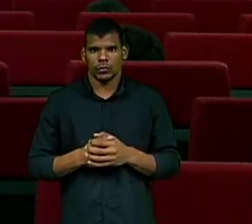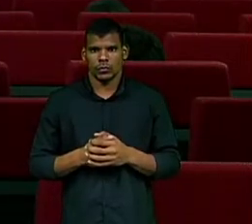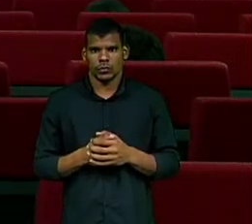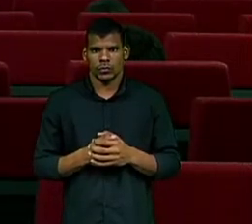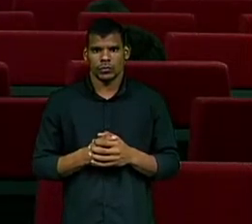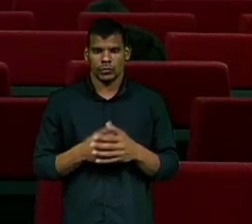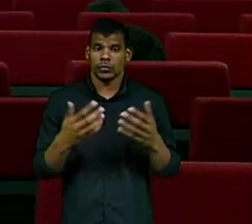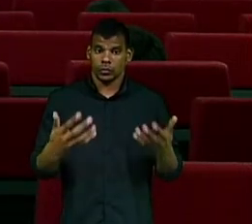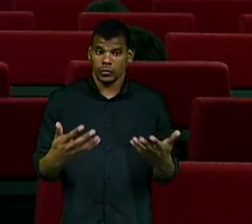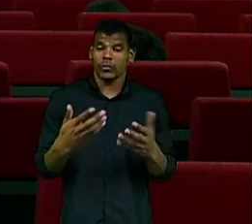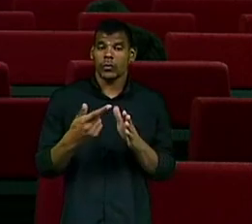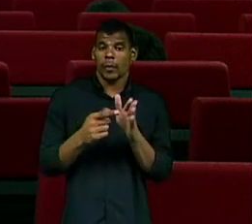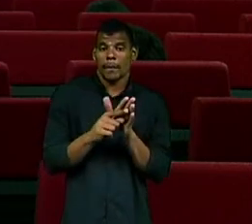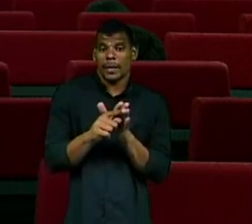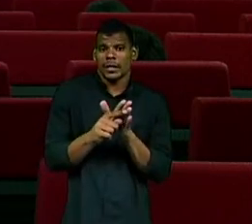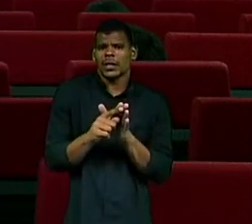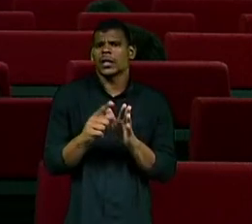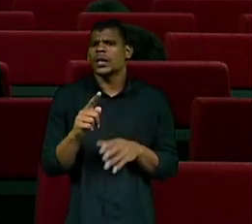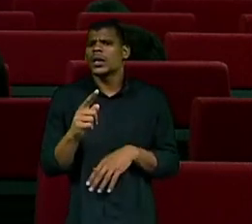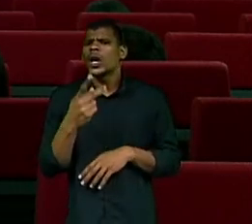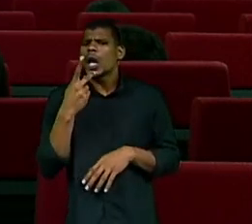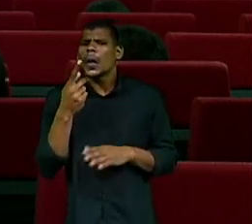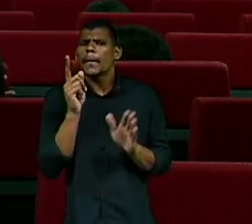o exame para raiva